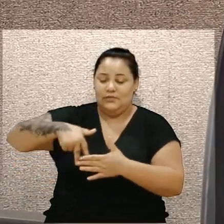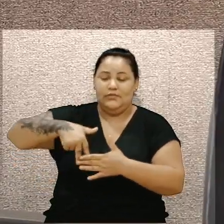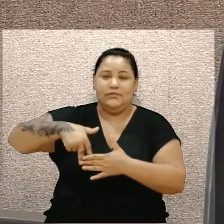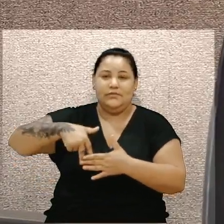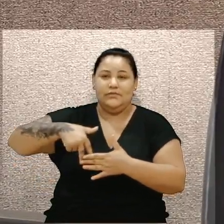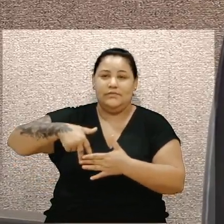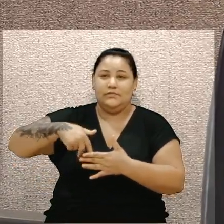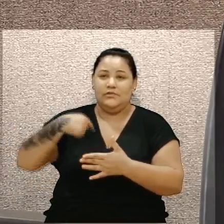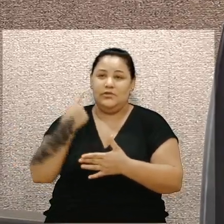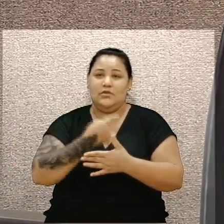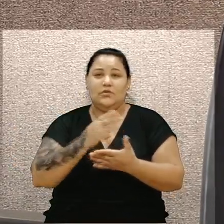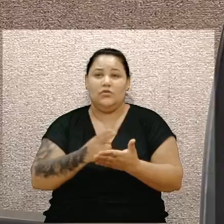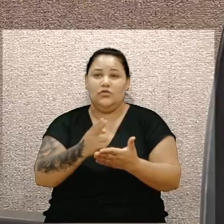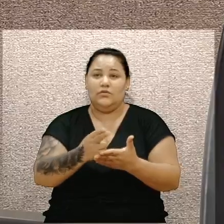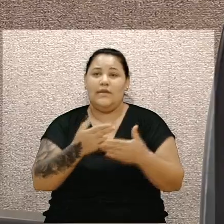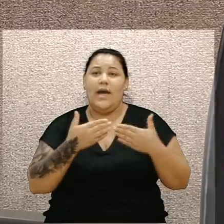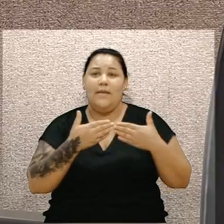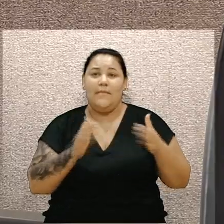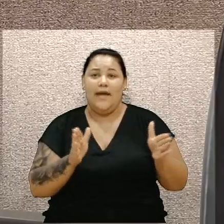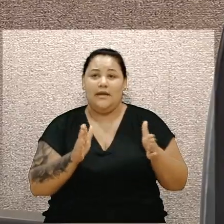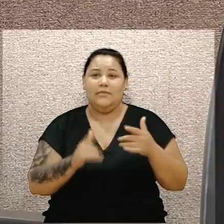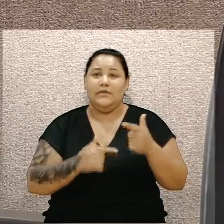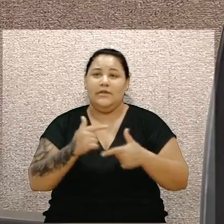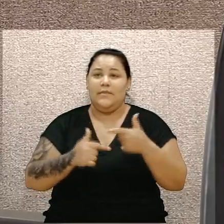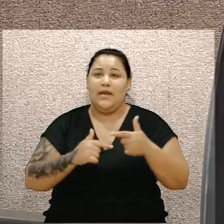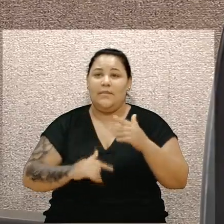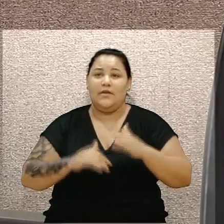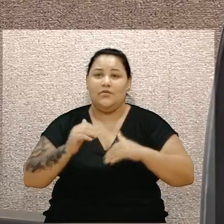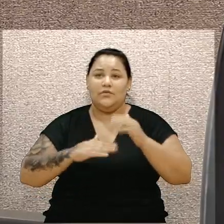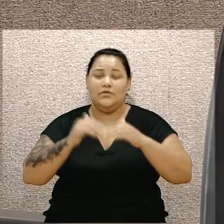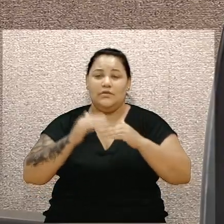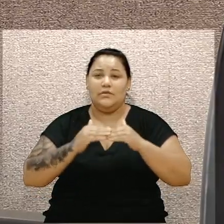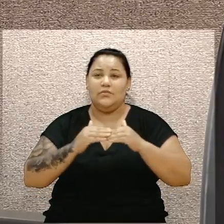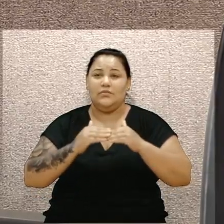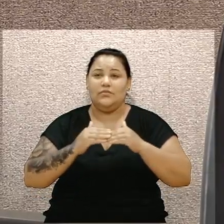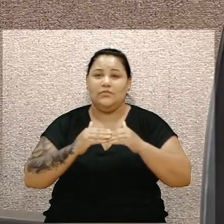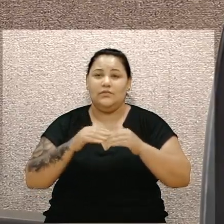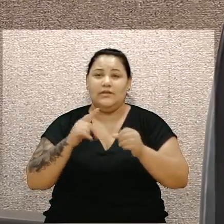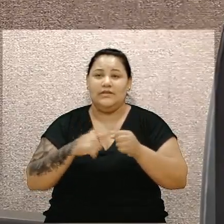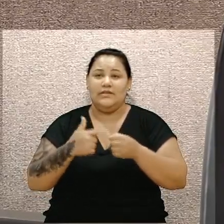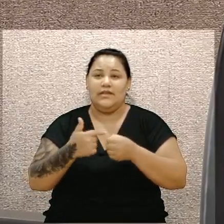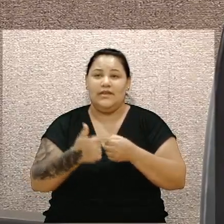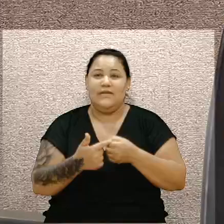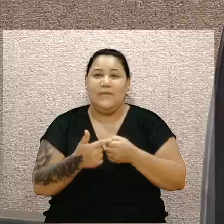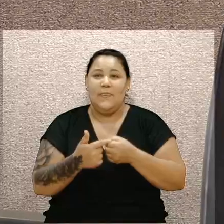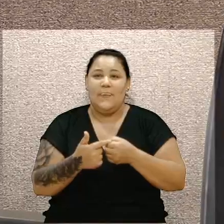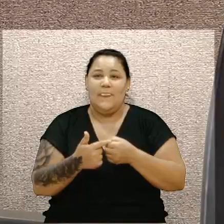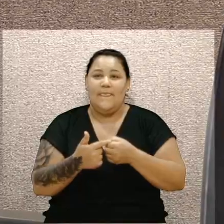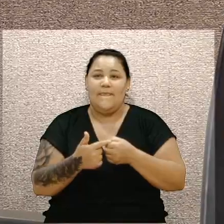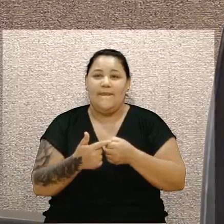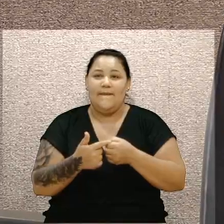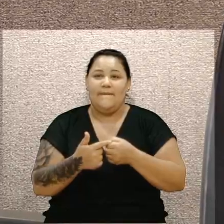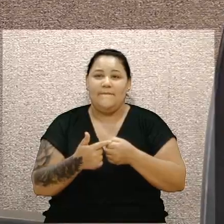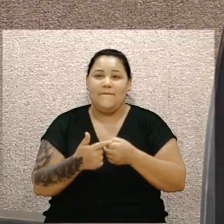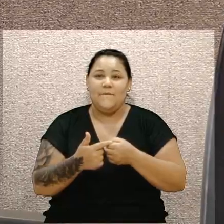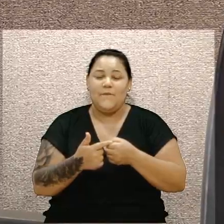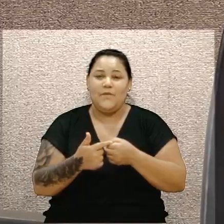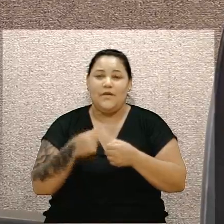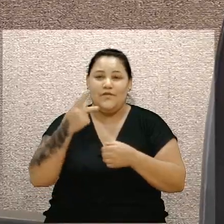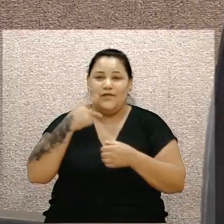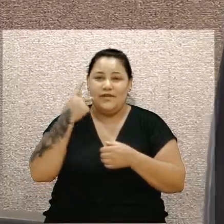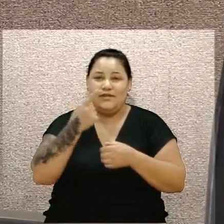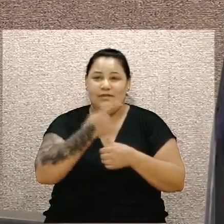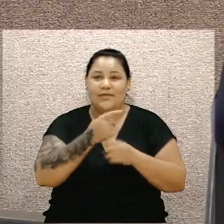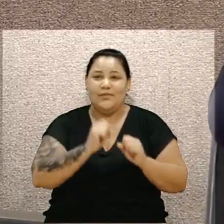segue à disposição para nós trabalharmos juntos aí pela construção da cidade, e para não tomar mais tempo, deixar também o vereador Pedro poder fazer a parte, é somente